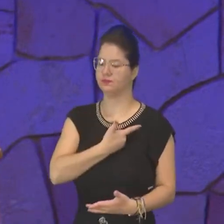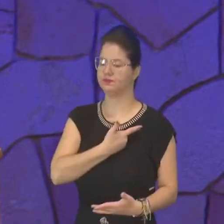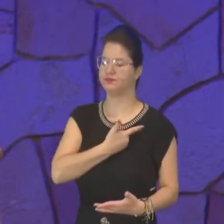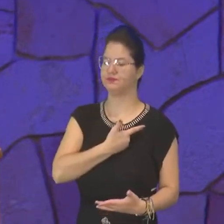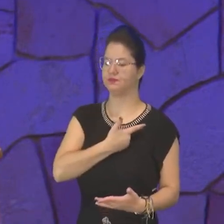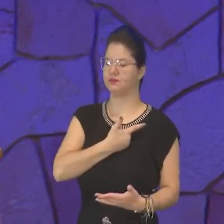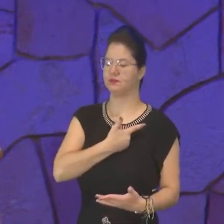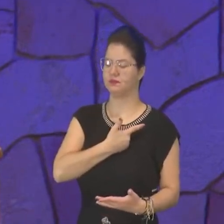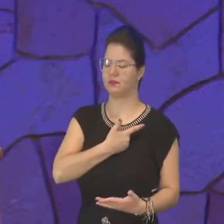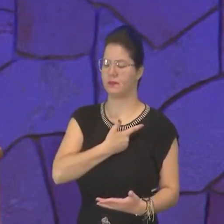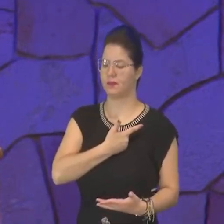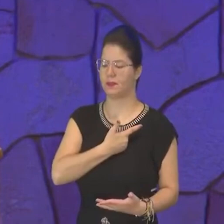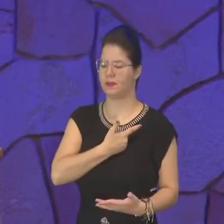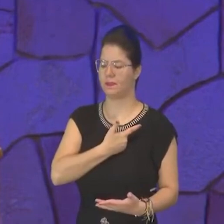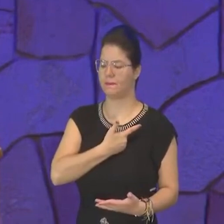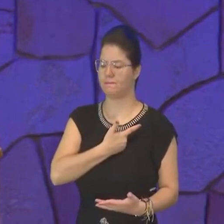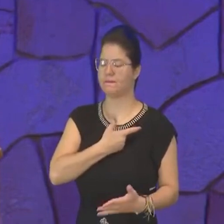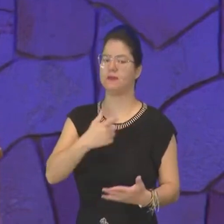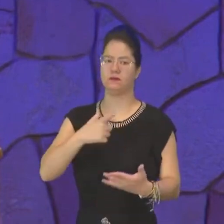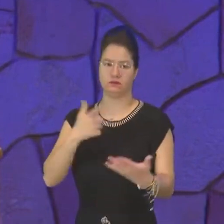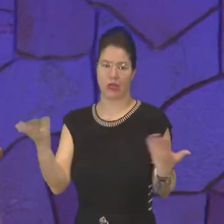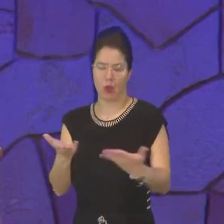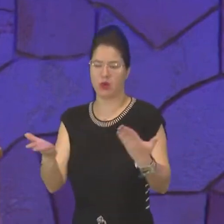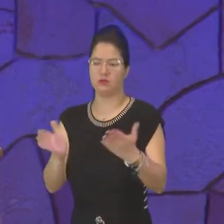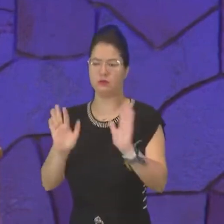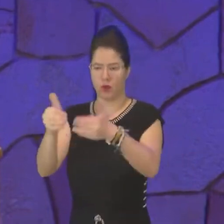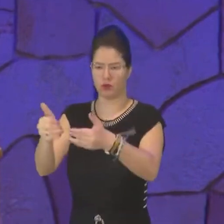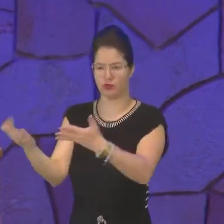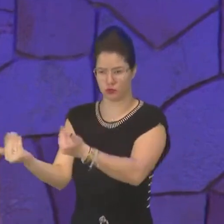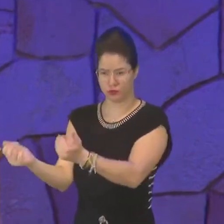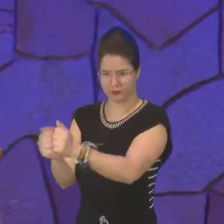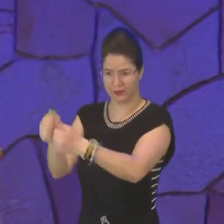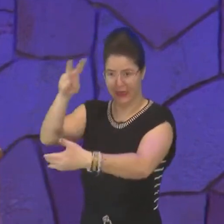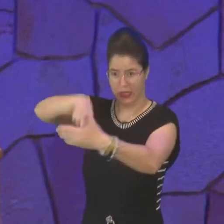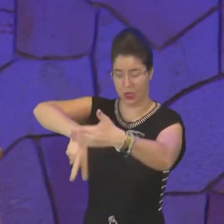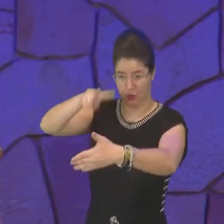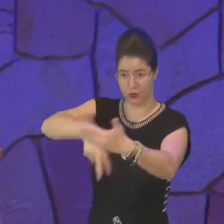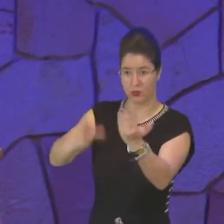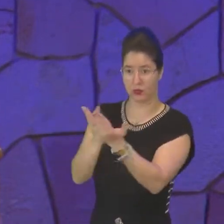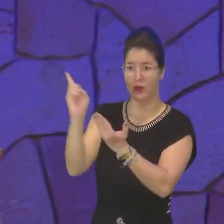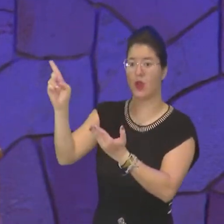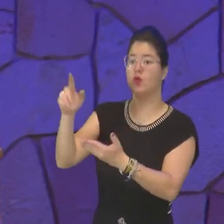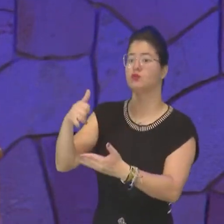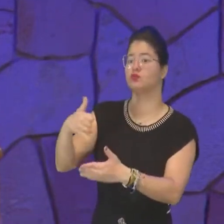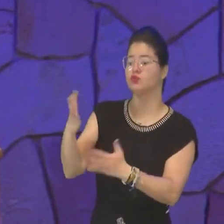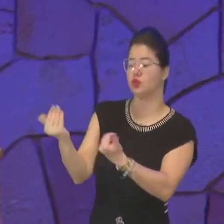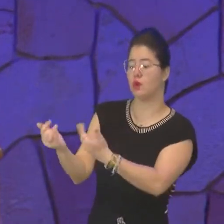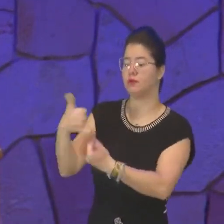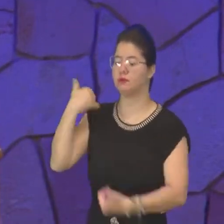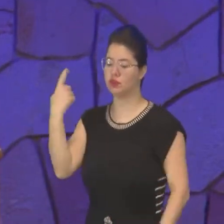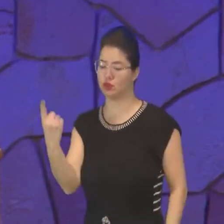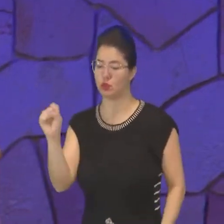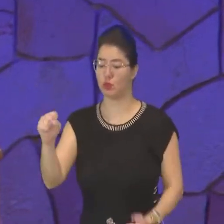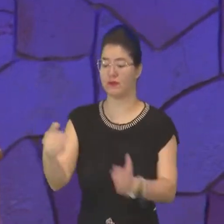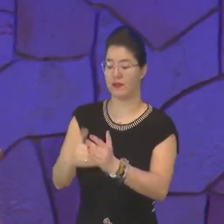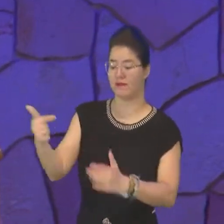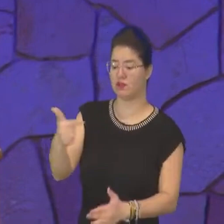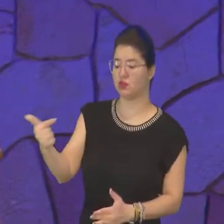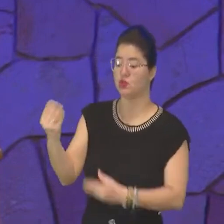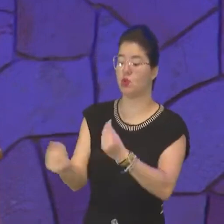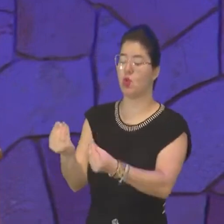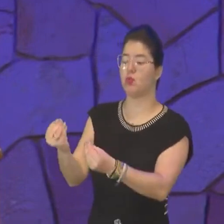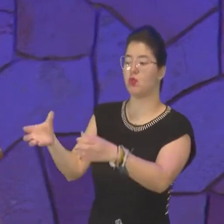disso. E este livro fala exatamente de como alguns jovens entre 18 e 22 anos, como eles se afastam da